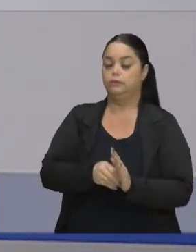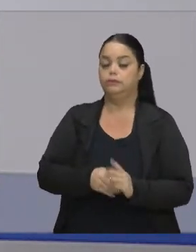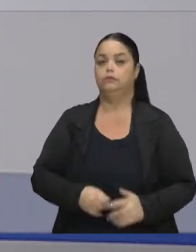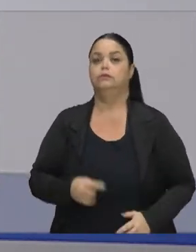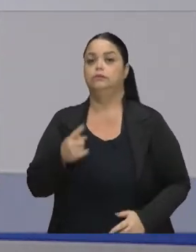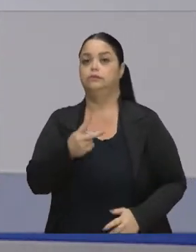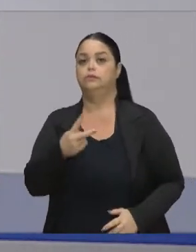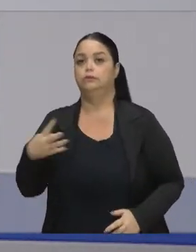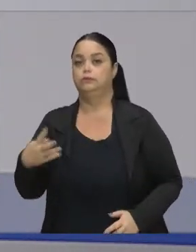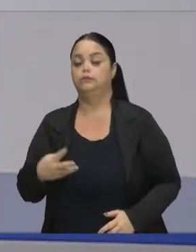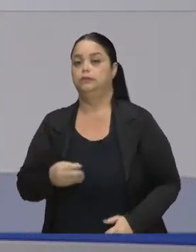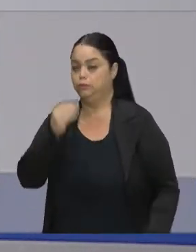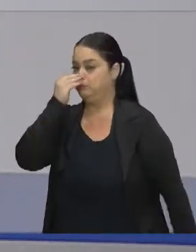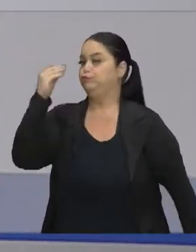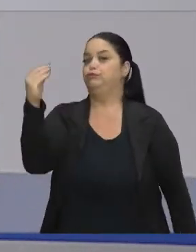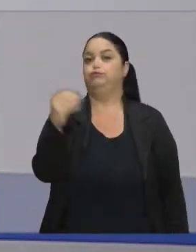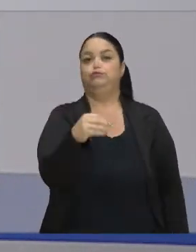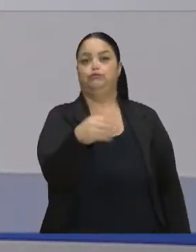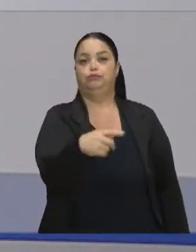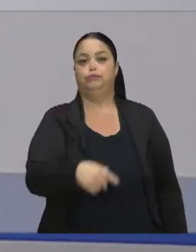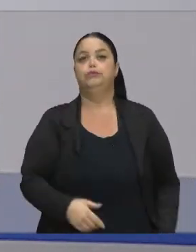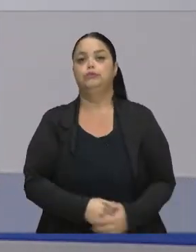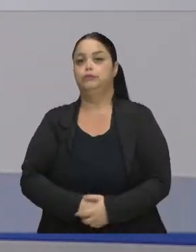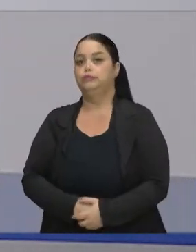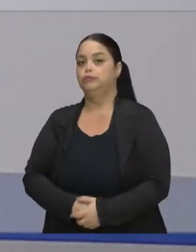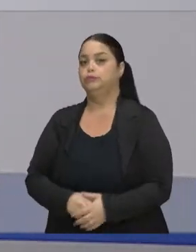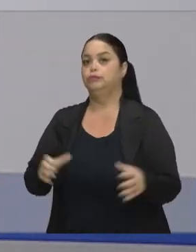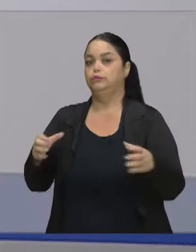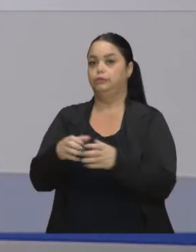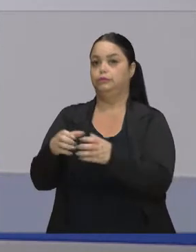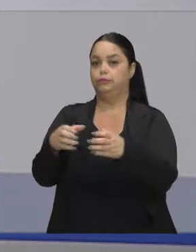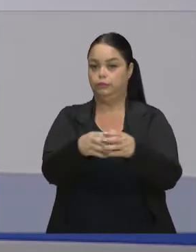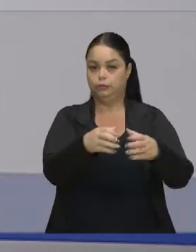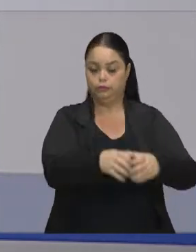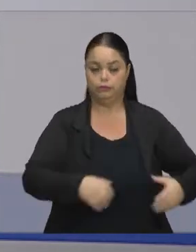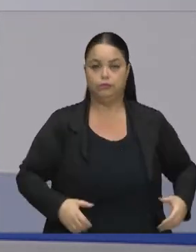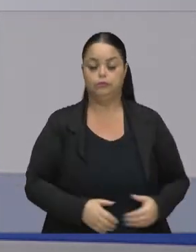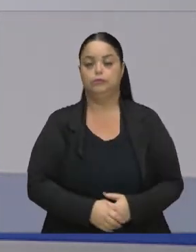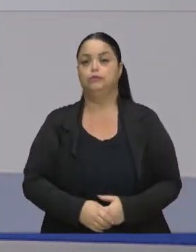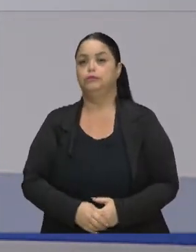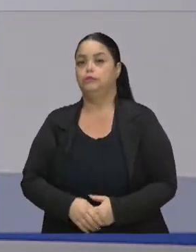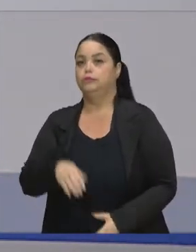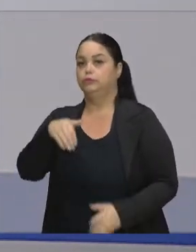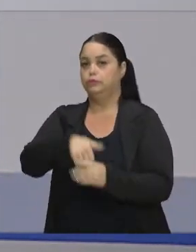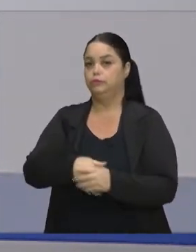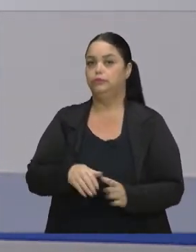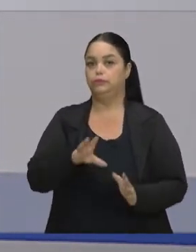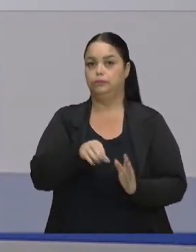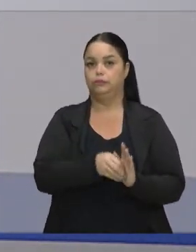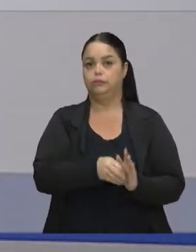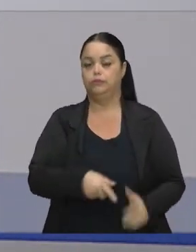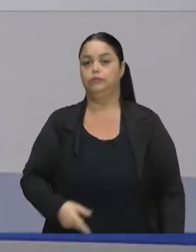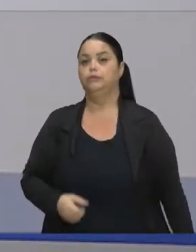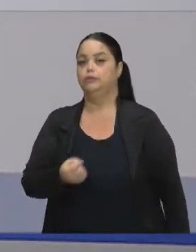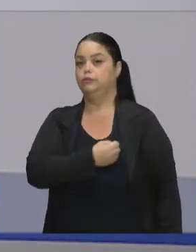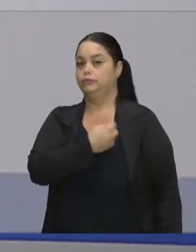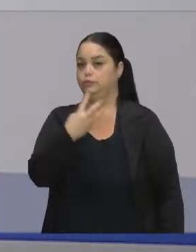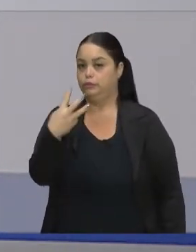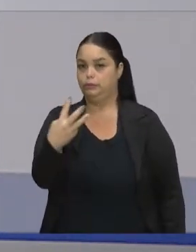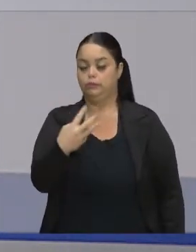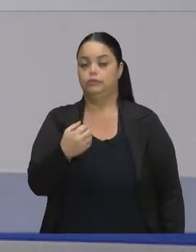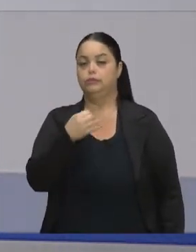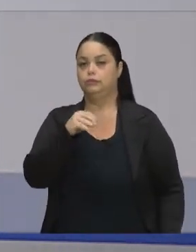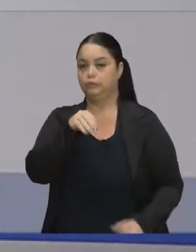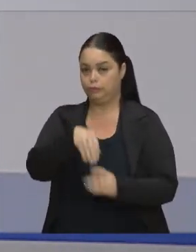e 2 foram rejeitadas pelas comissões. Em votação, a emenda número 3. Não,